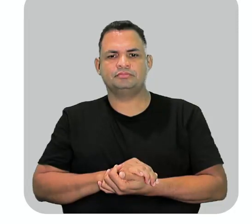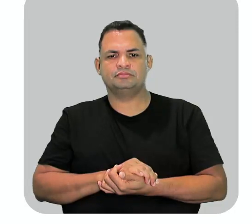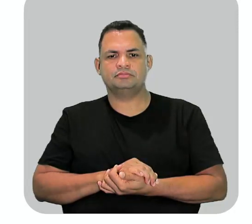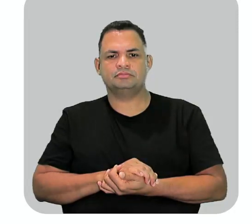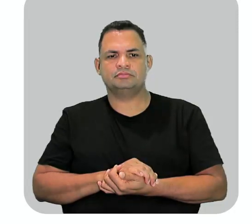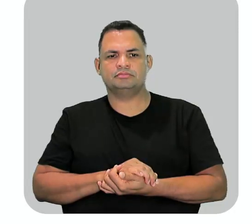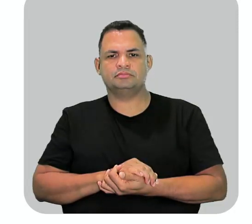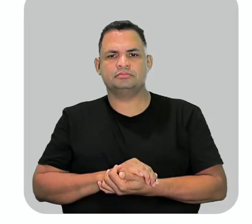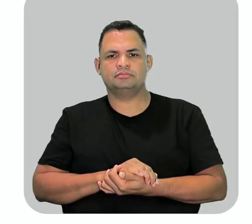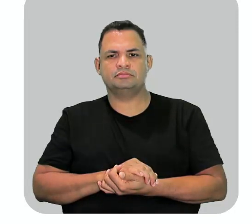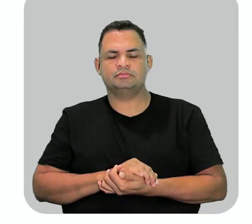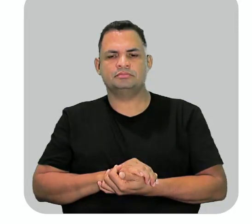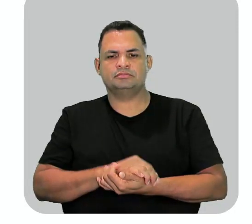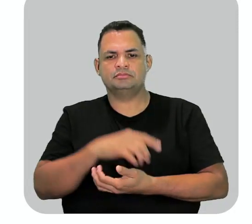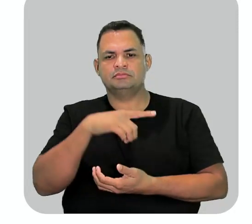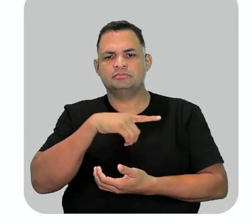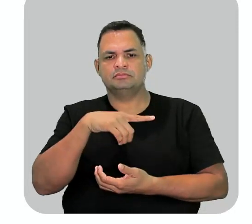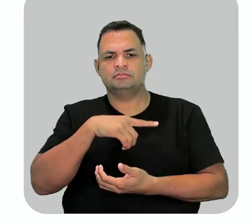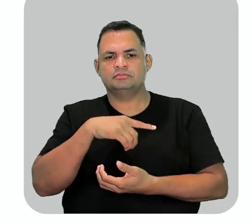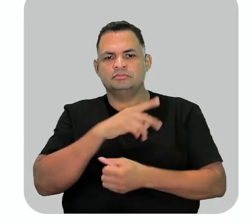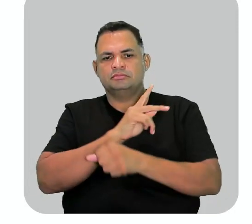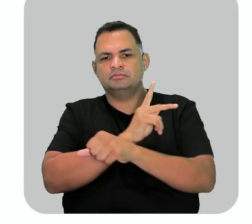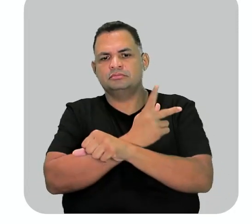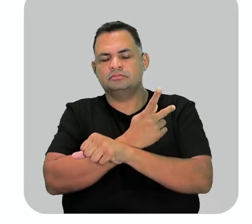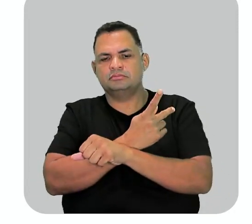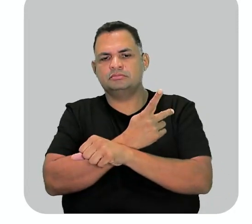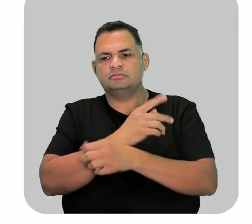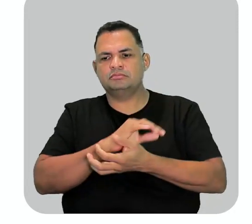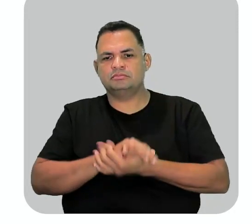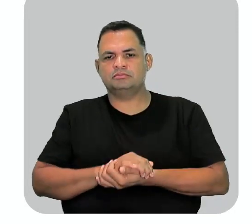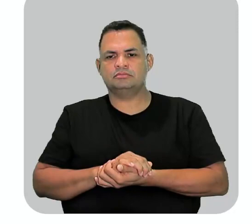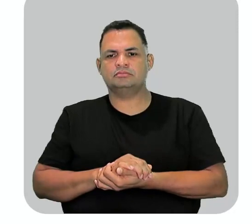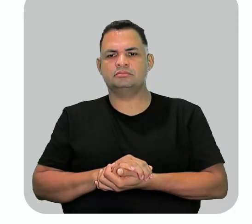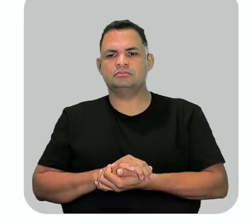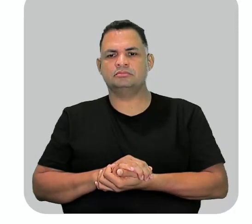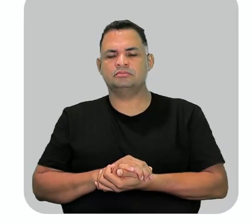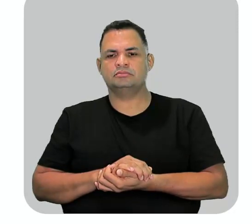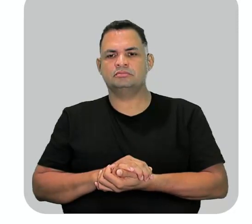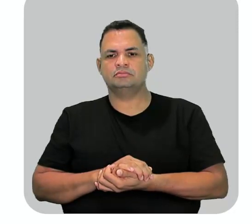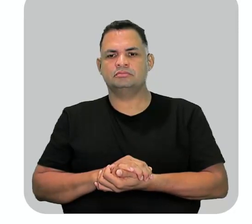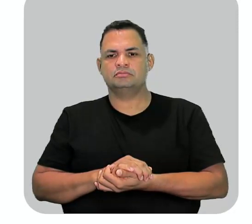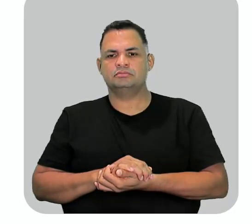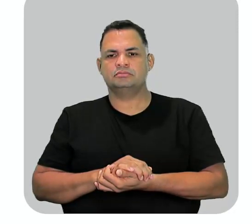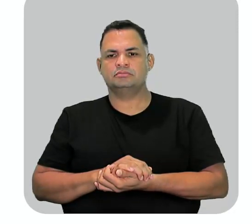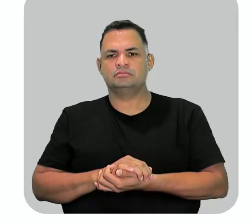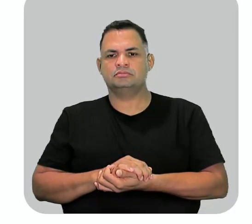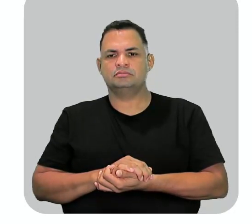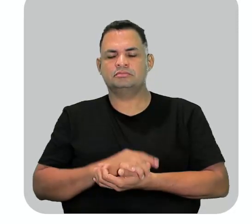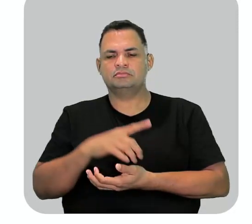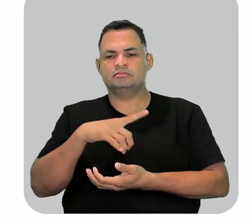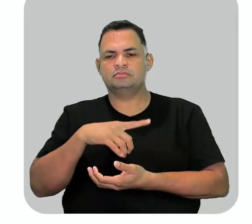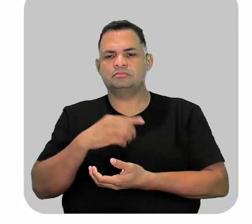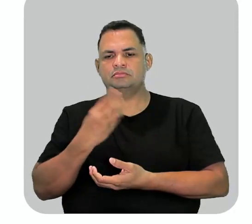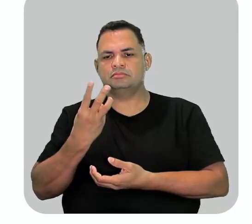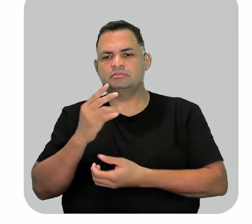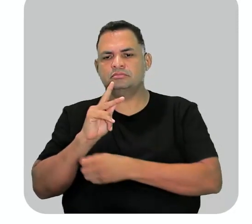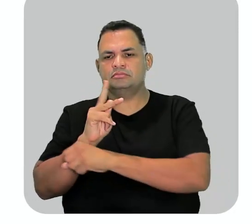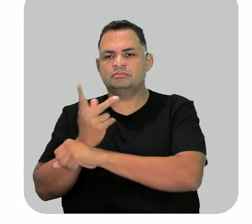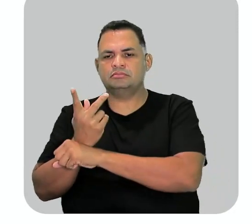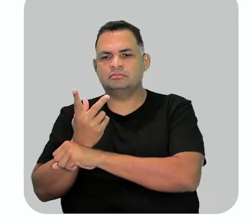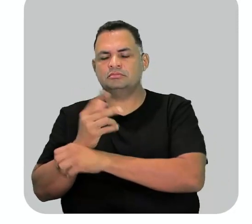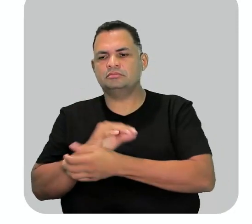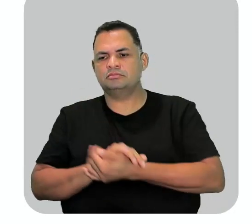propino. Aqui vai ter um hidrogênio e aqui vai ter 3 hidrogênios.